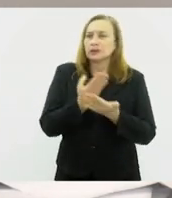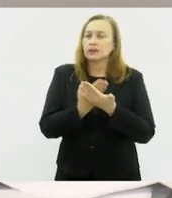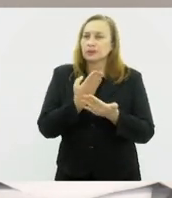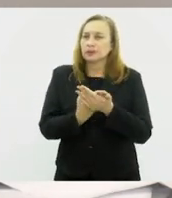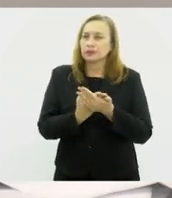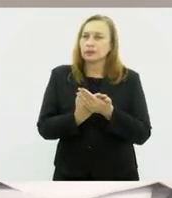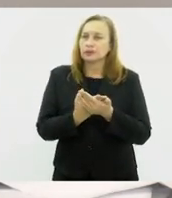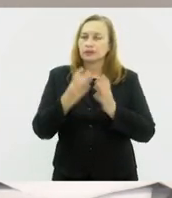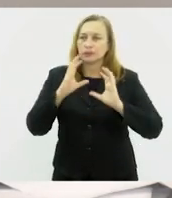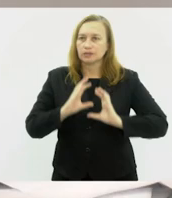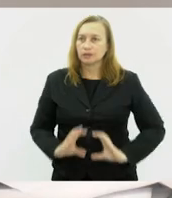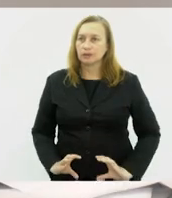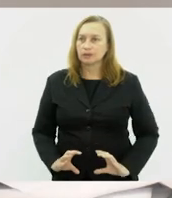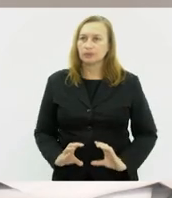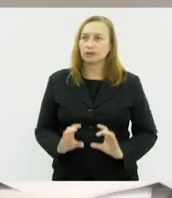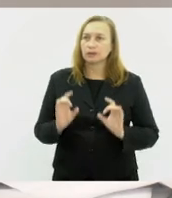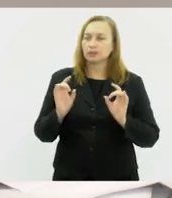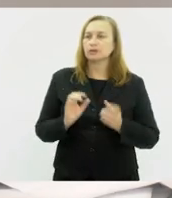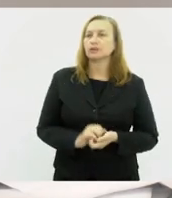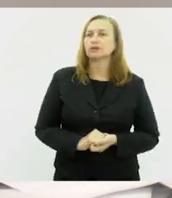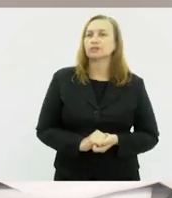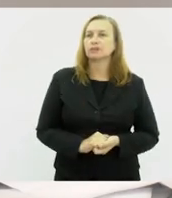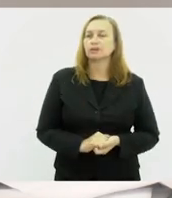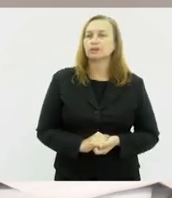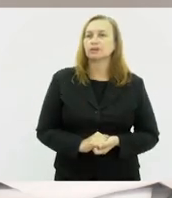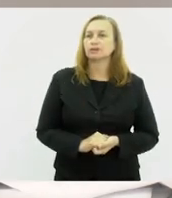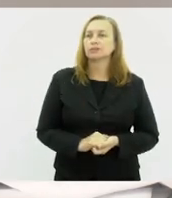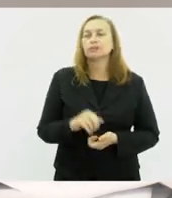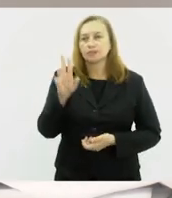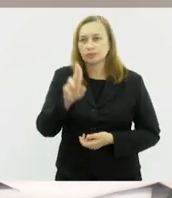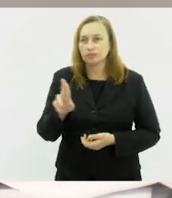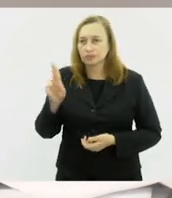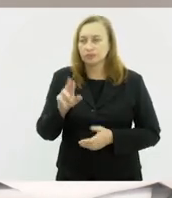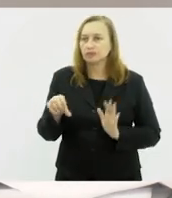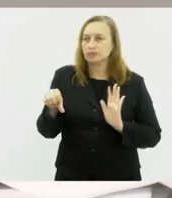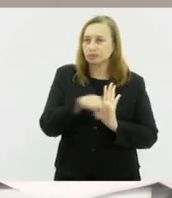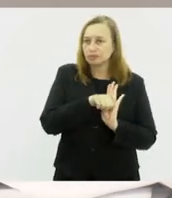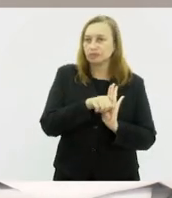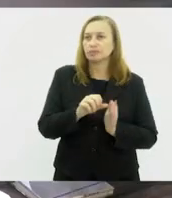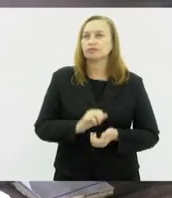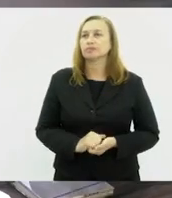pesquisadora especialista em dinâmicas uso e